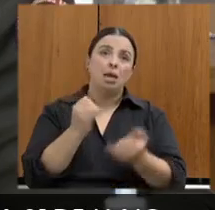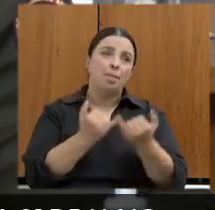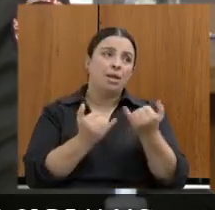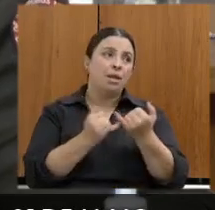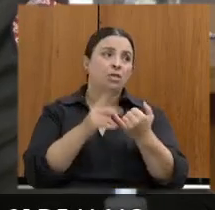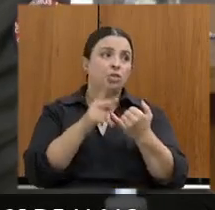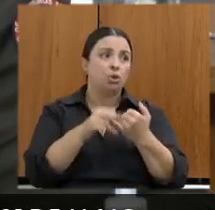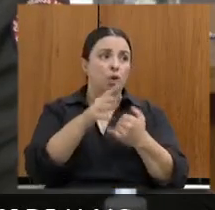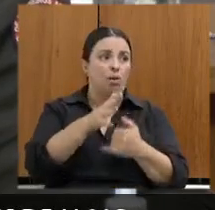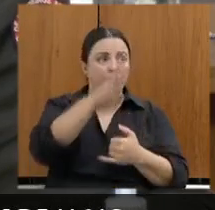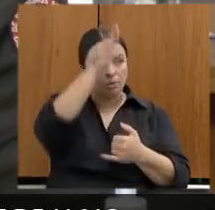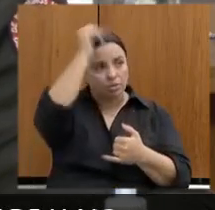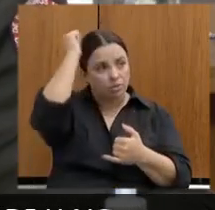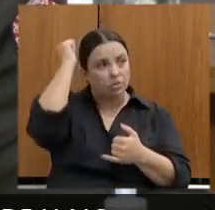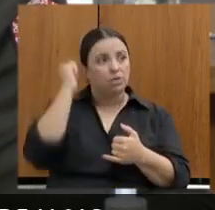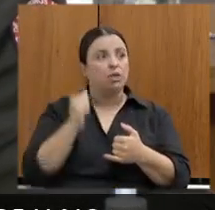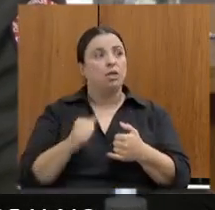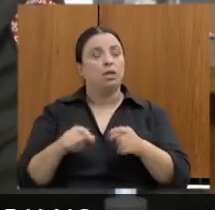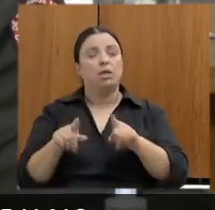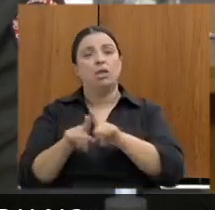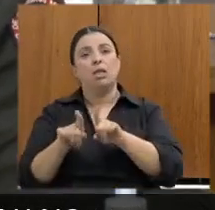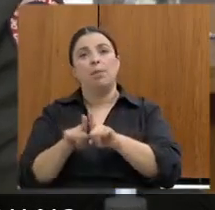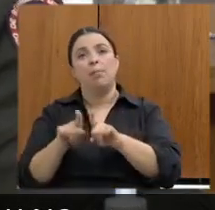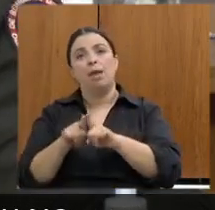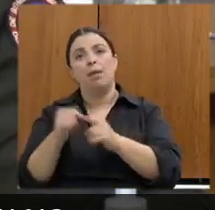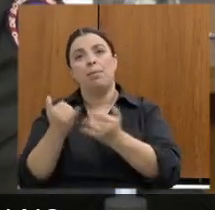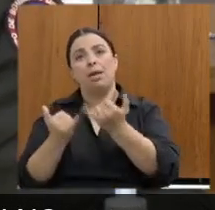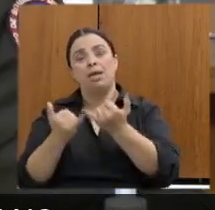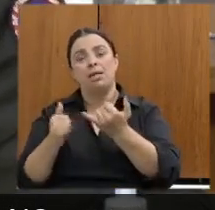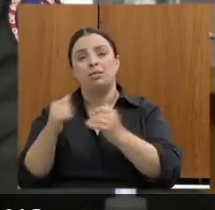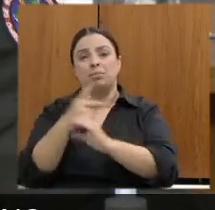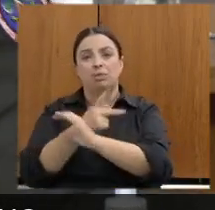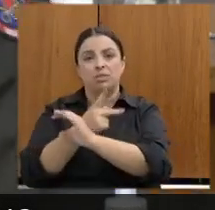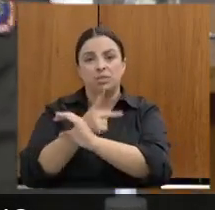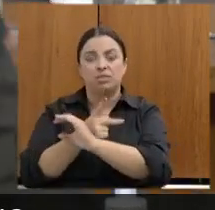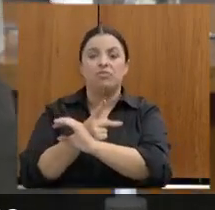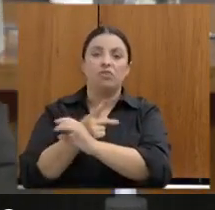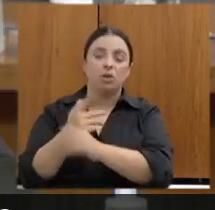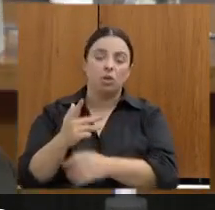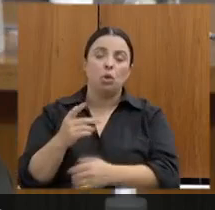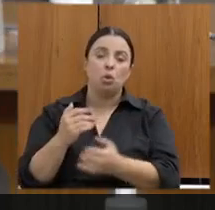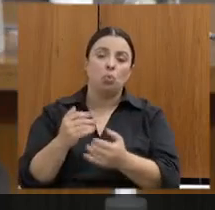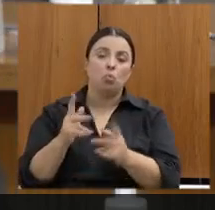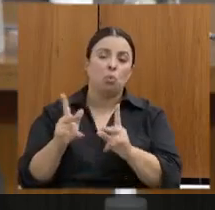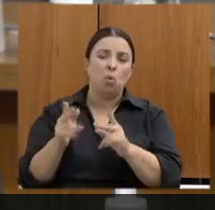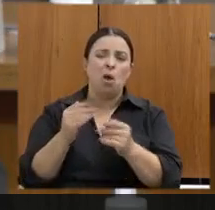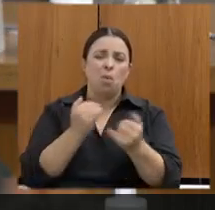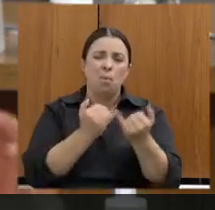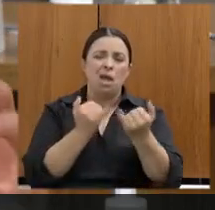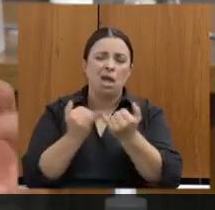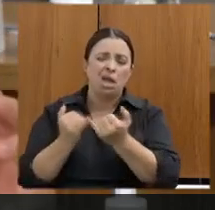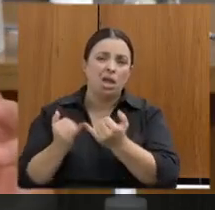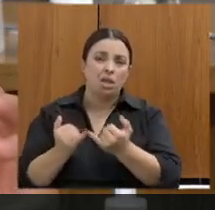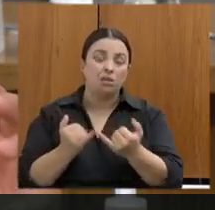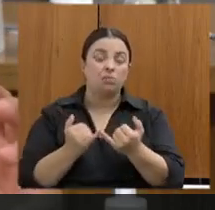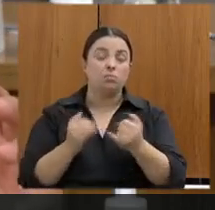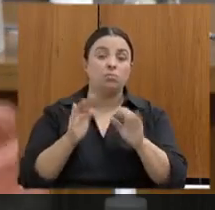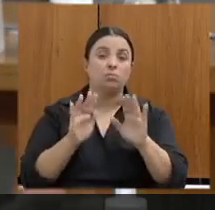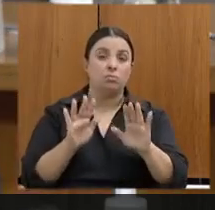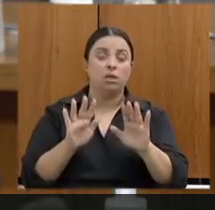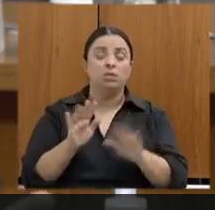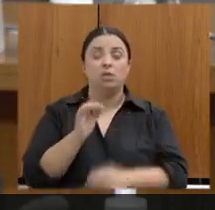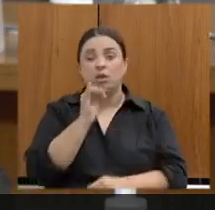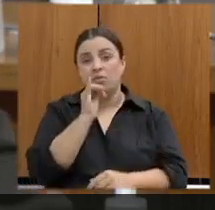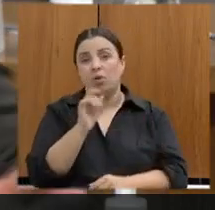Militar um pouco abaixo do desce da Polícia Civil mas também a gente gostaria de colocar aqui que